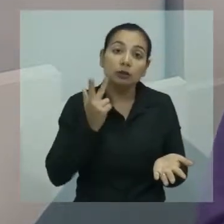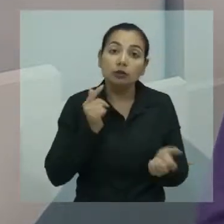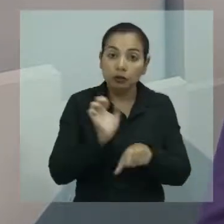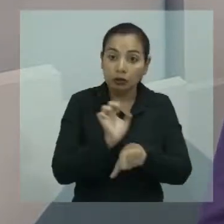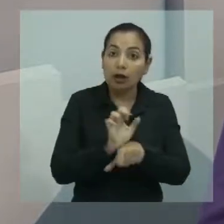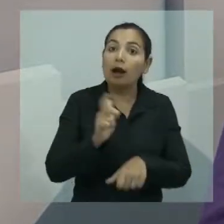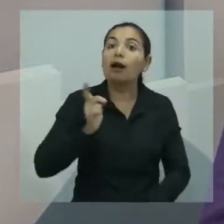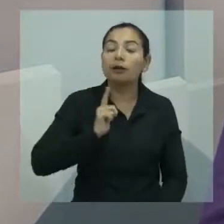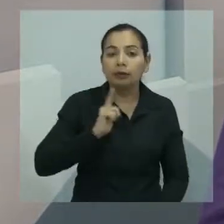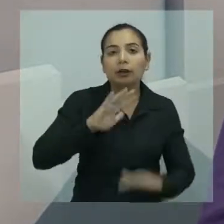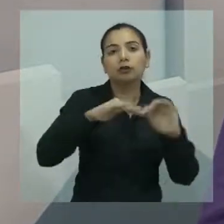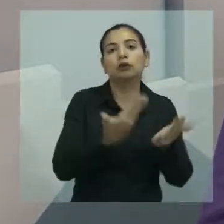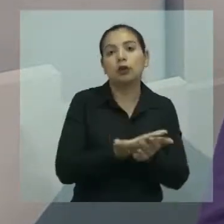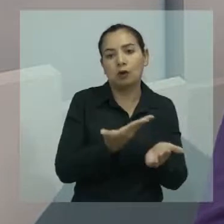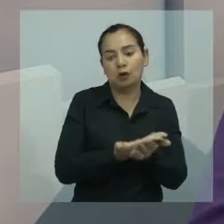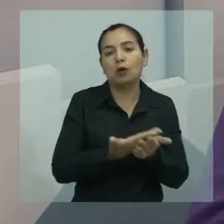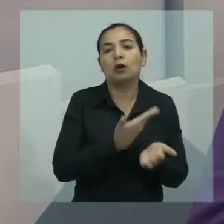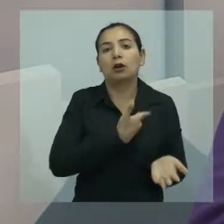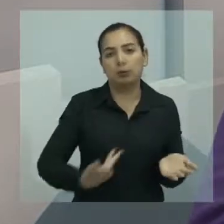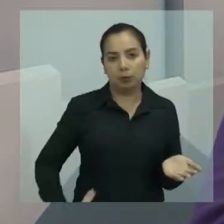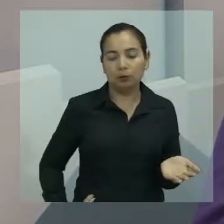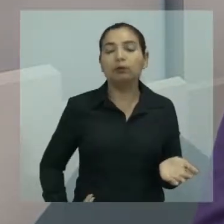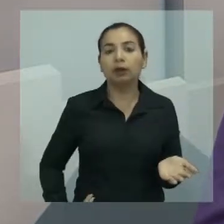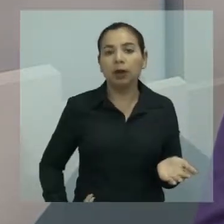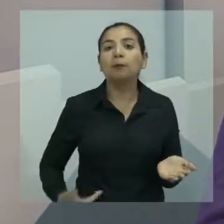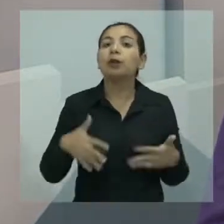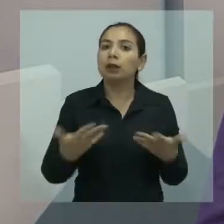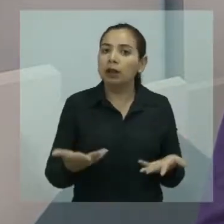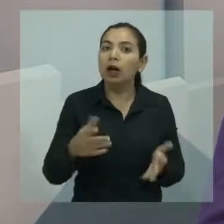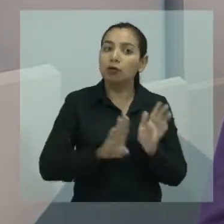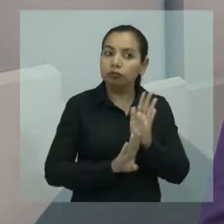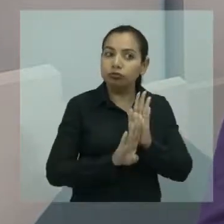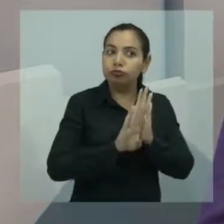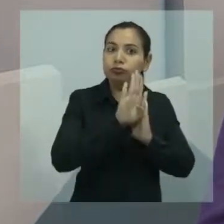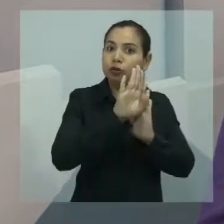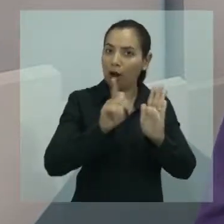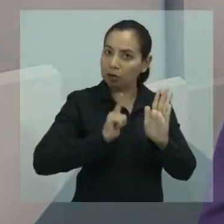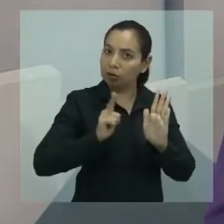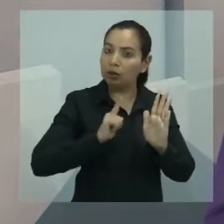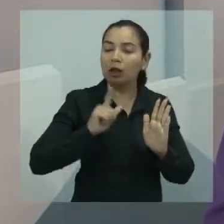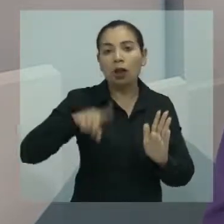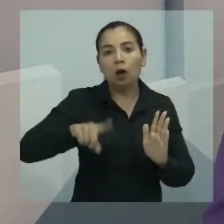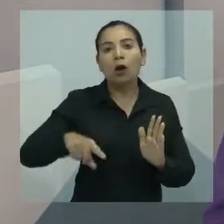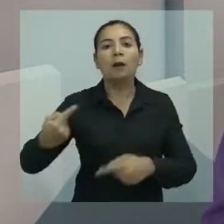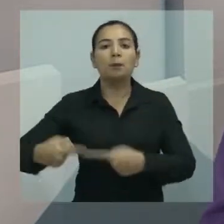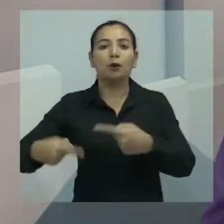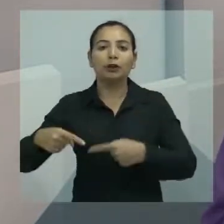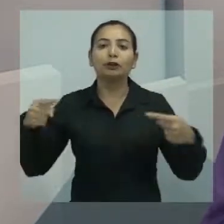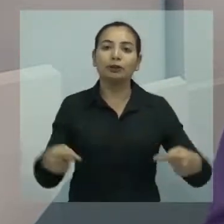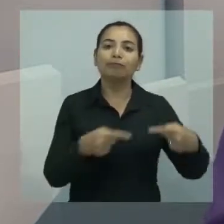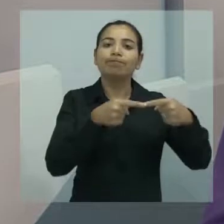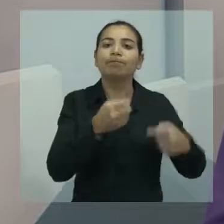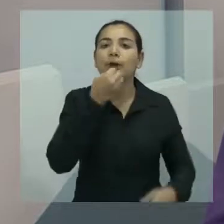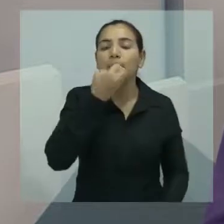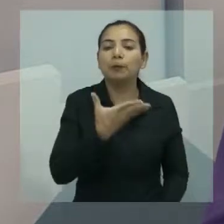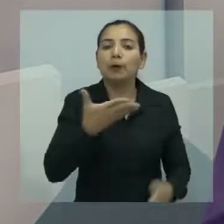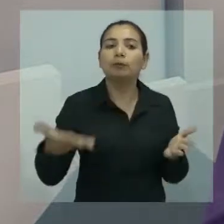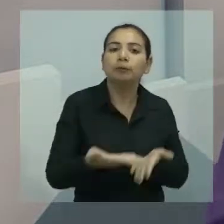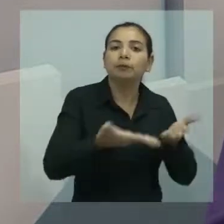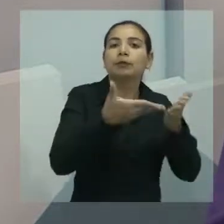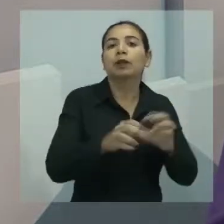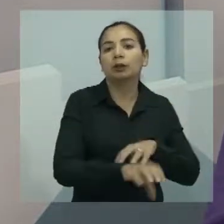vista que essa matrícula do ensino fundamental hoje no estado do Ceará está praticamente nas redes municipais. Então, ter